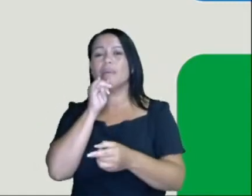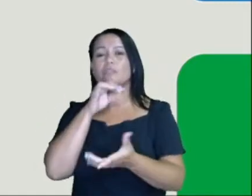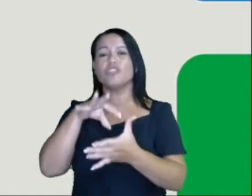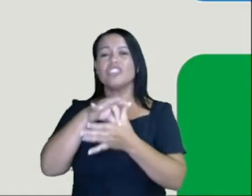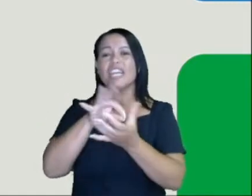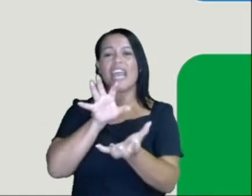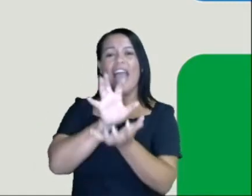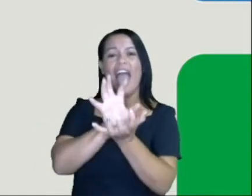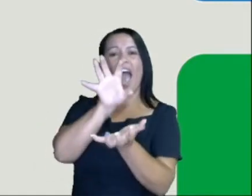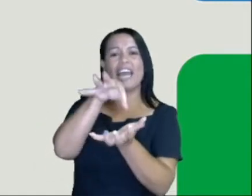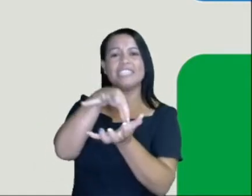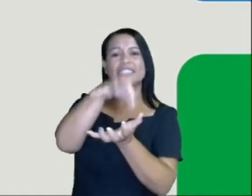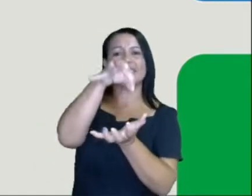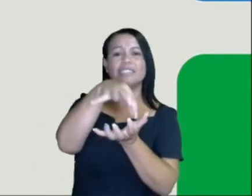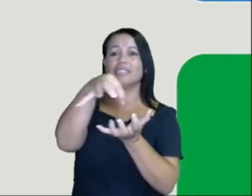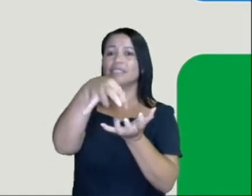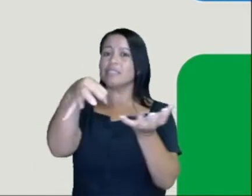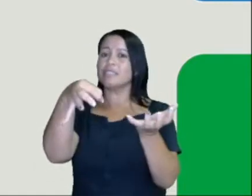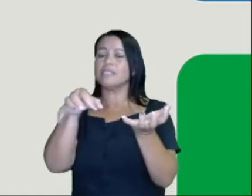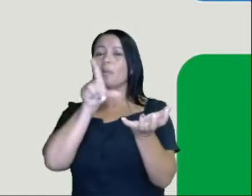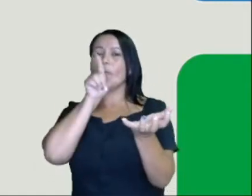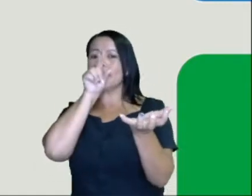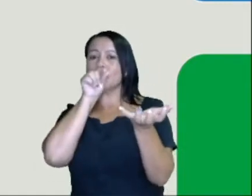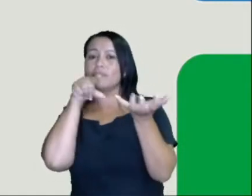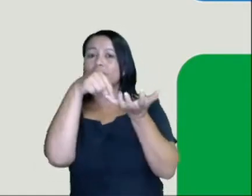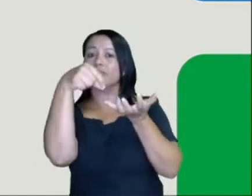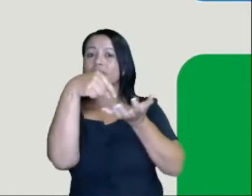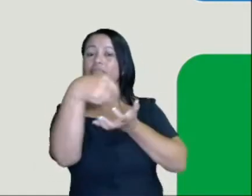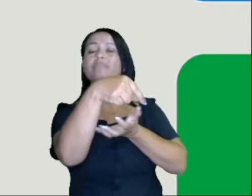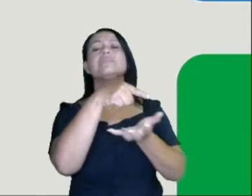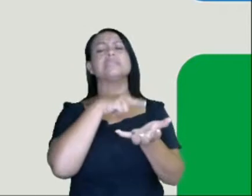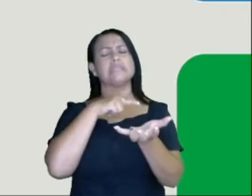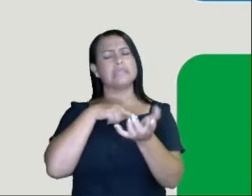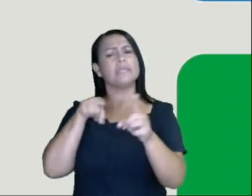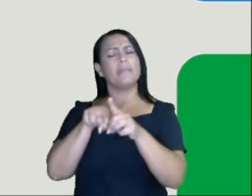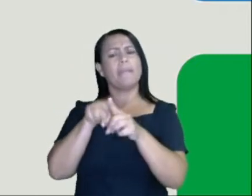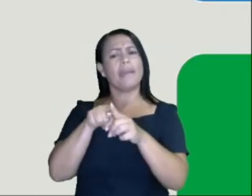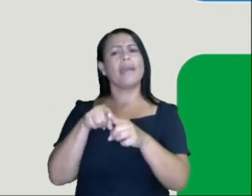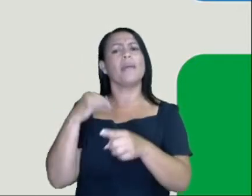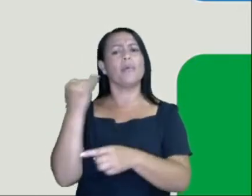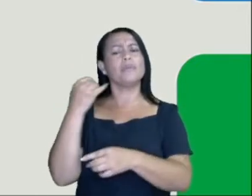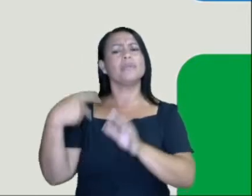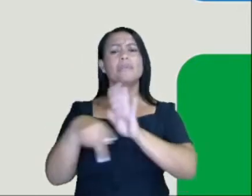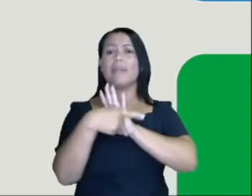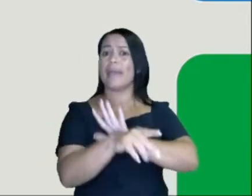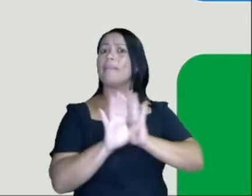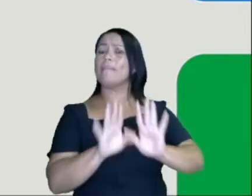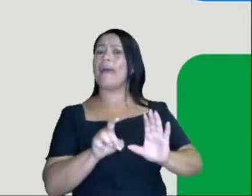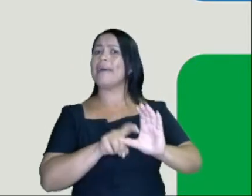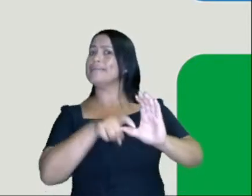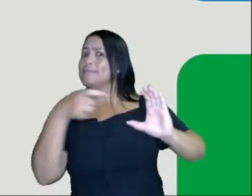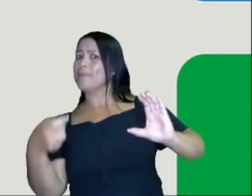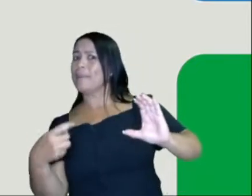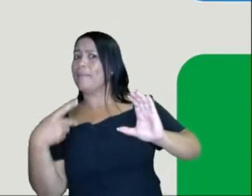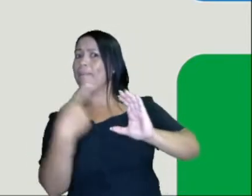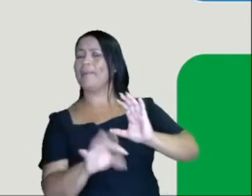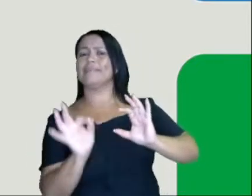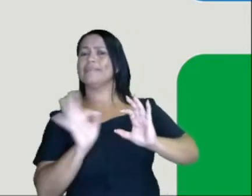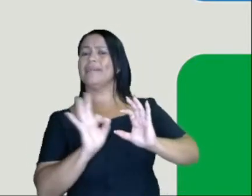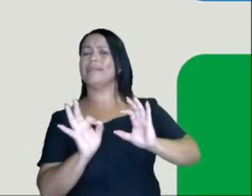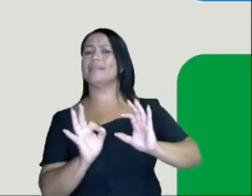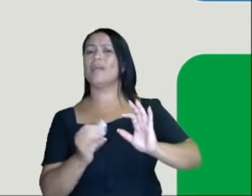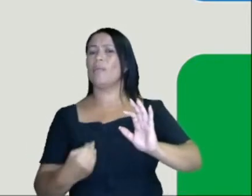nos dentes de um crocodilo. Ambos se beneficiam, mas não dependem um do outro para sobreviver. Eles podem conseguir alimentos em